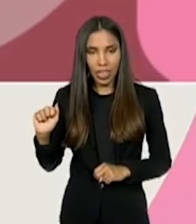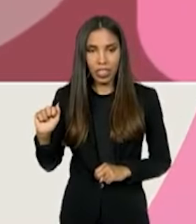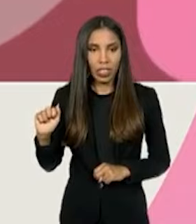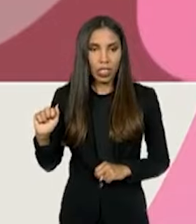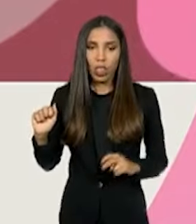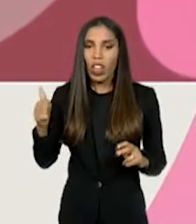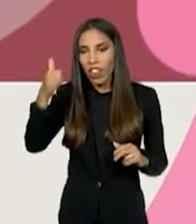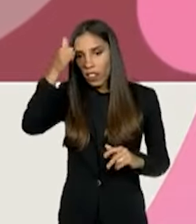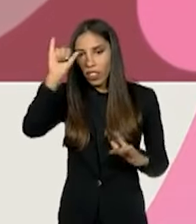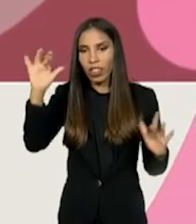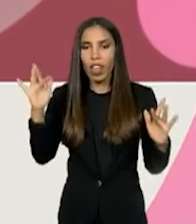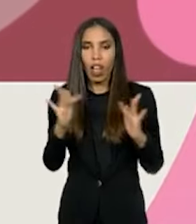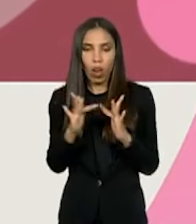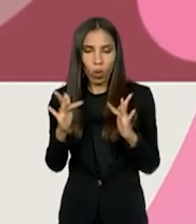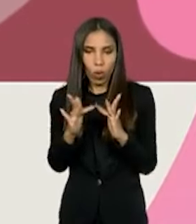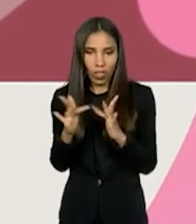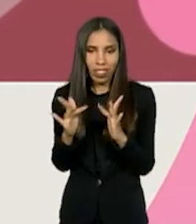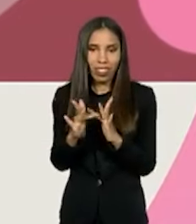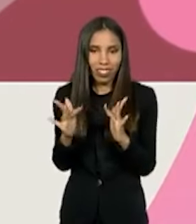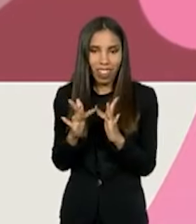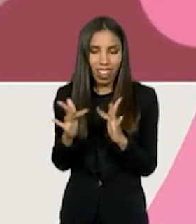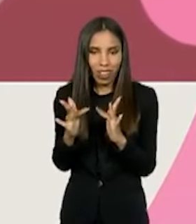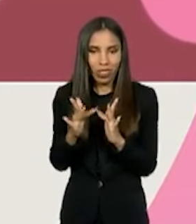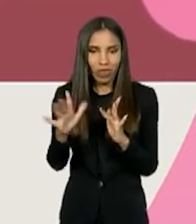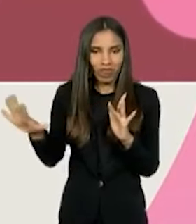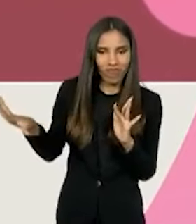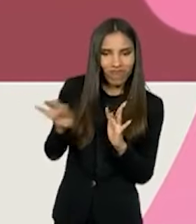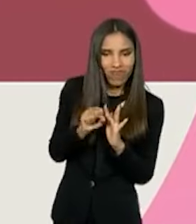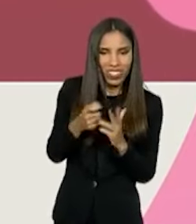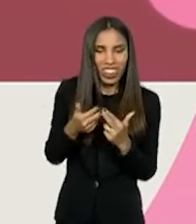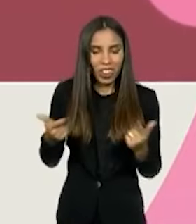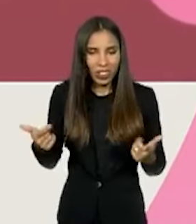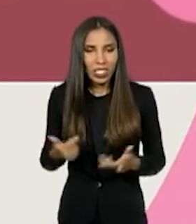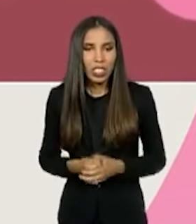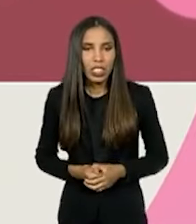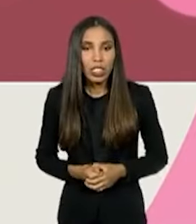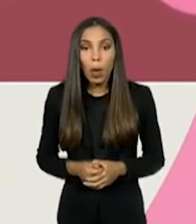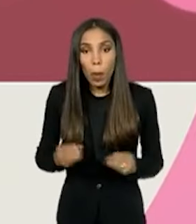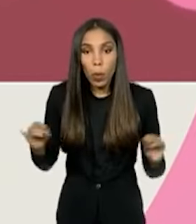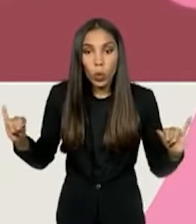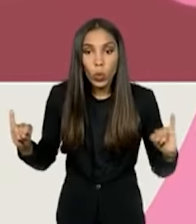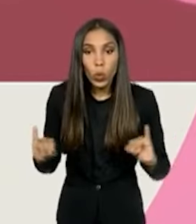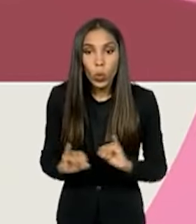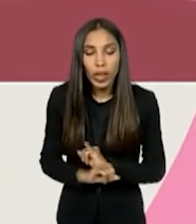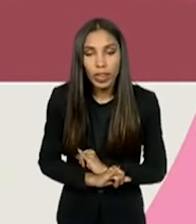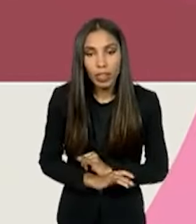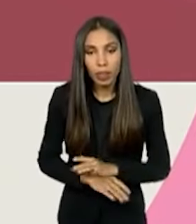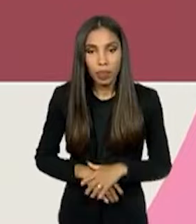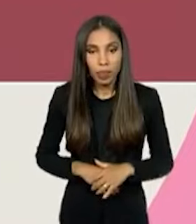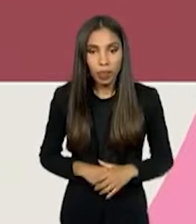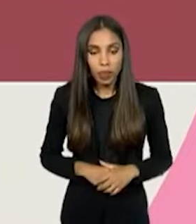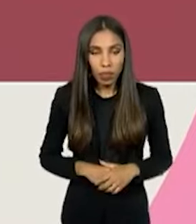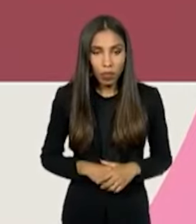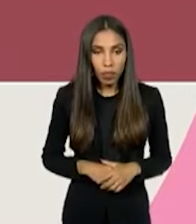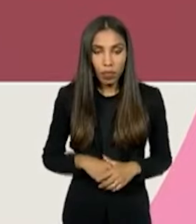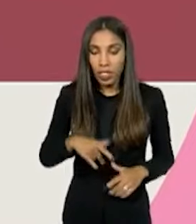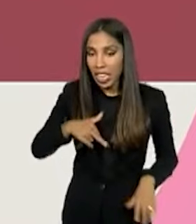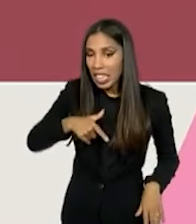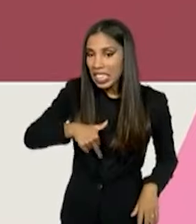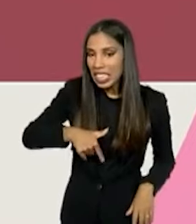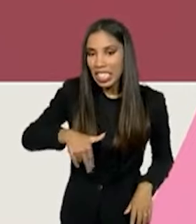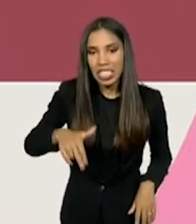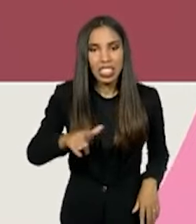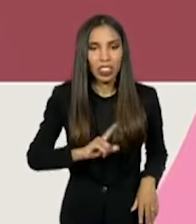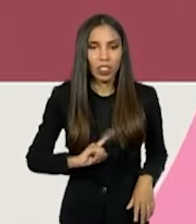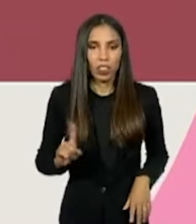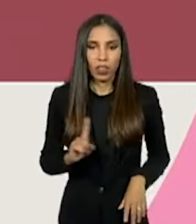evitar Ai meu Deus ele muito magrinho muito gente a sensação do Rafael também ele não andava